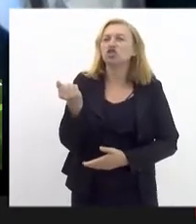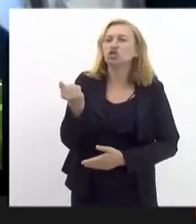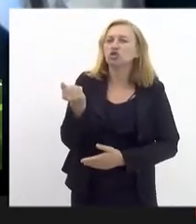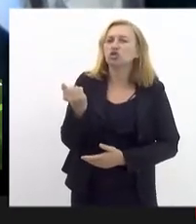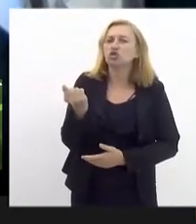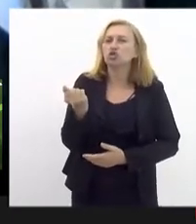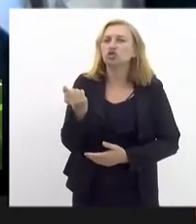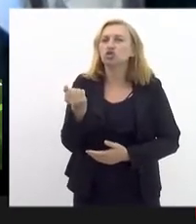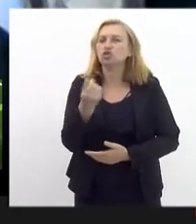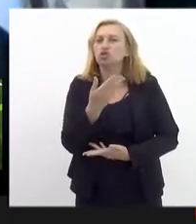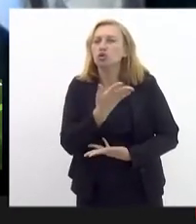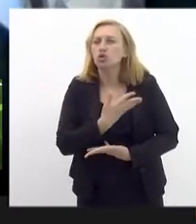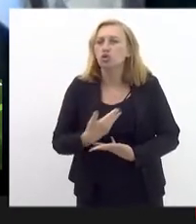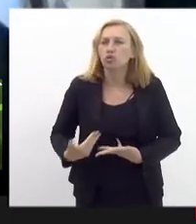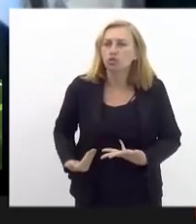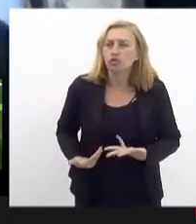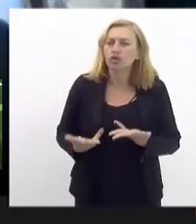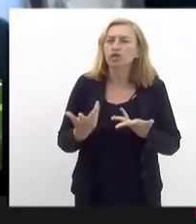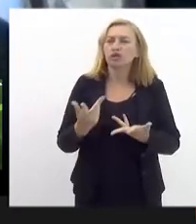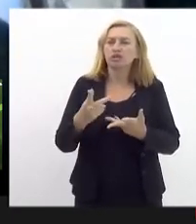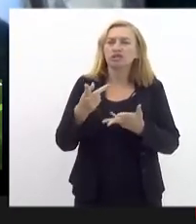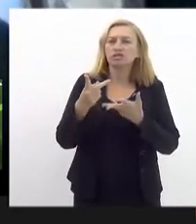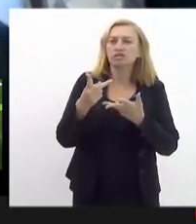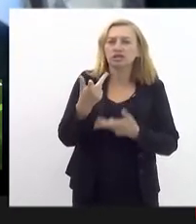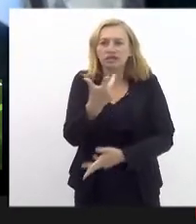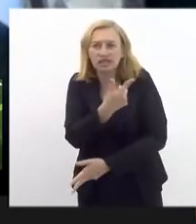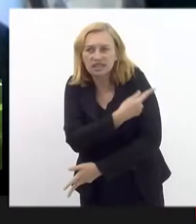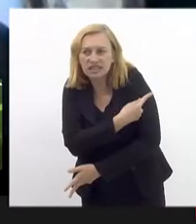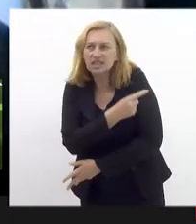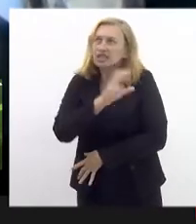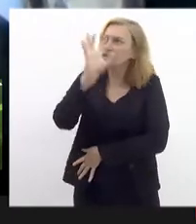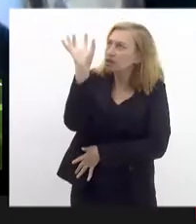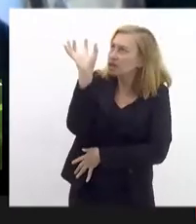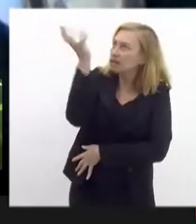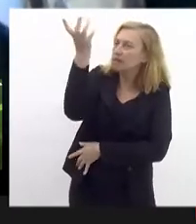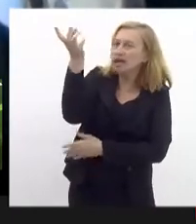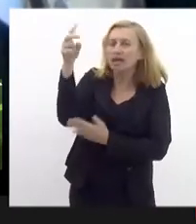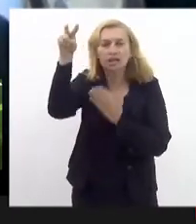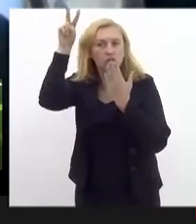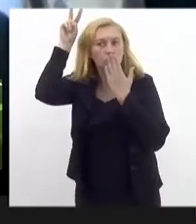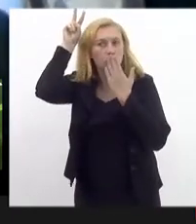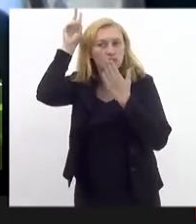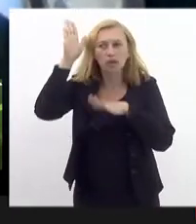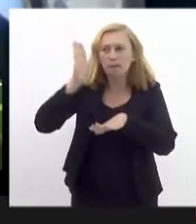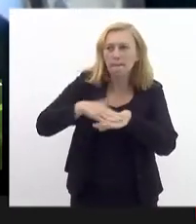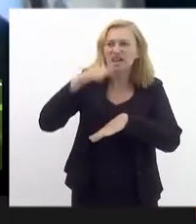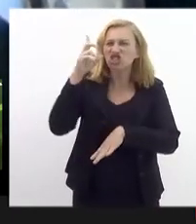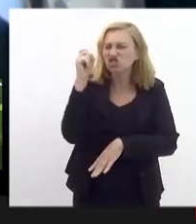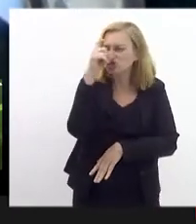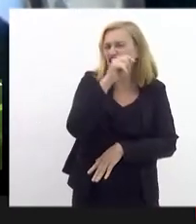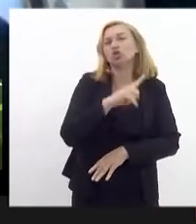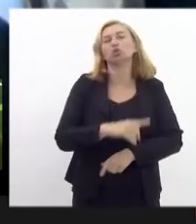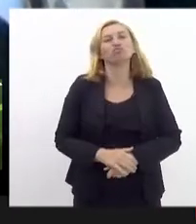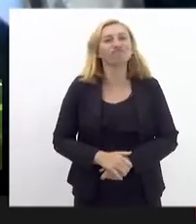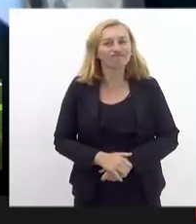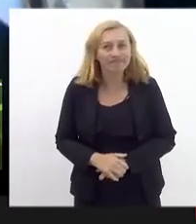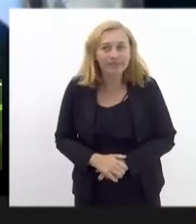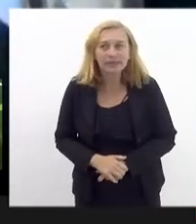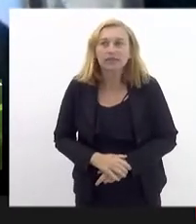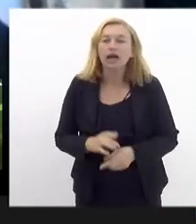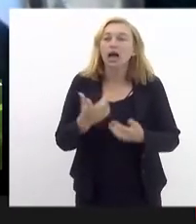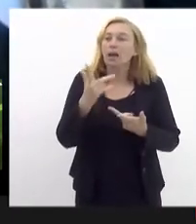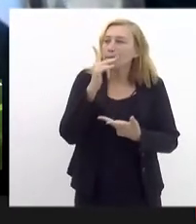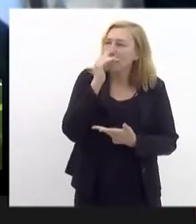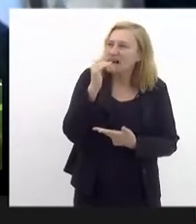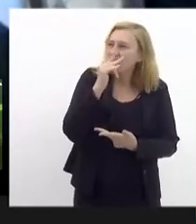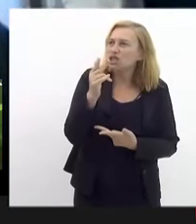das vacinas, da questão climática, da questão indígena, então mais difícil ainda, né? Parece